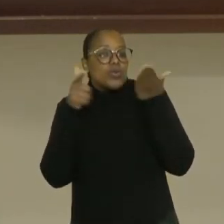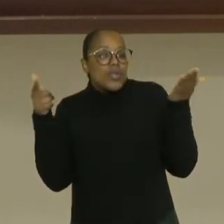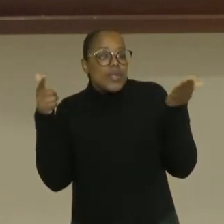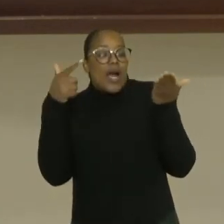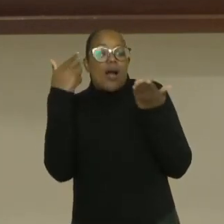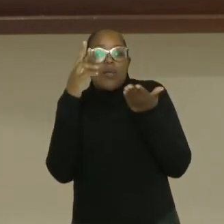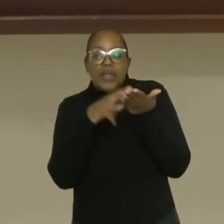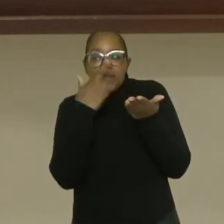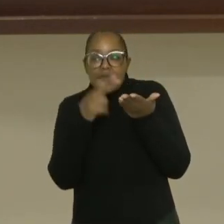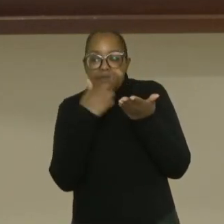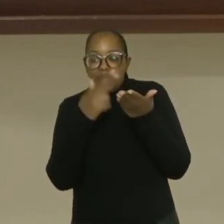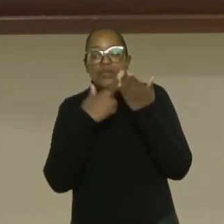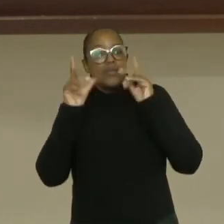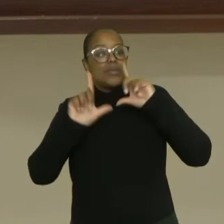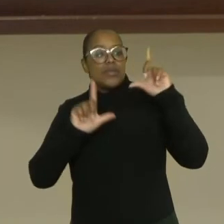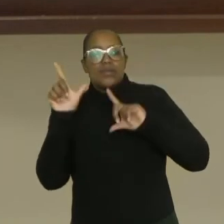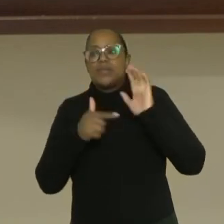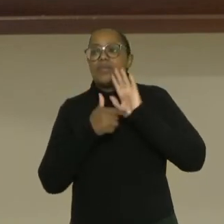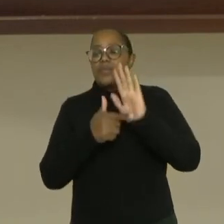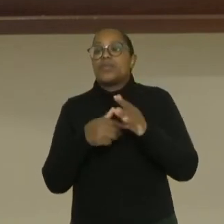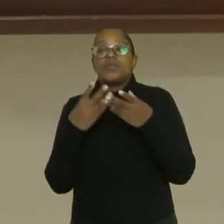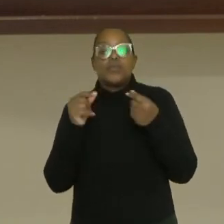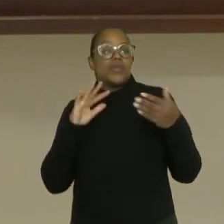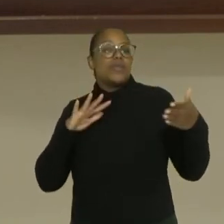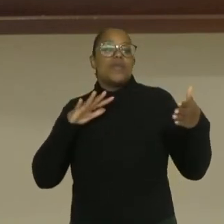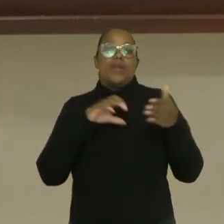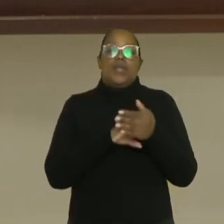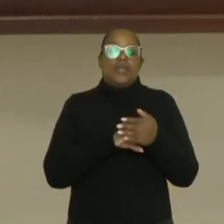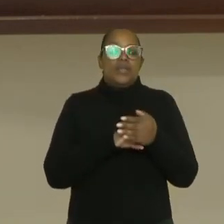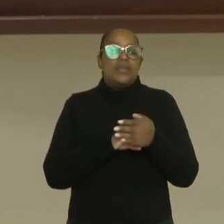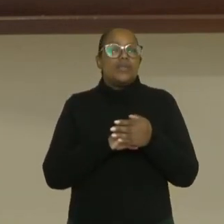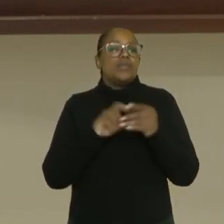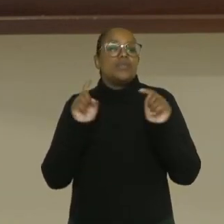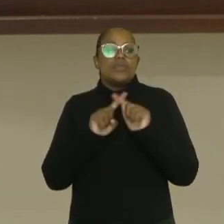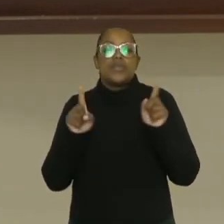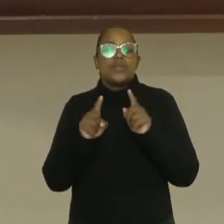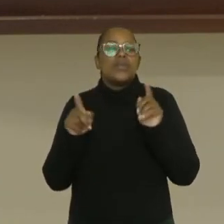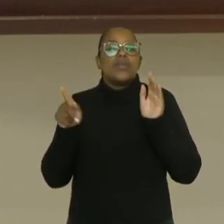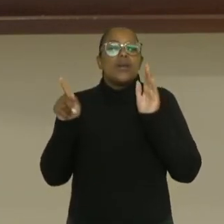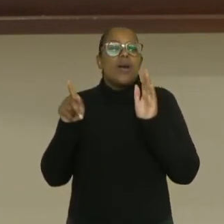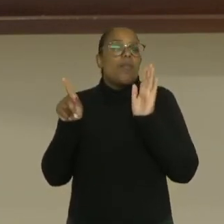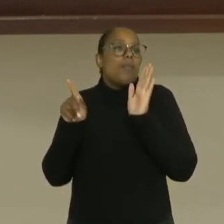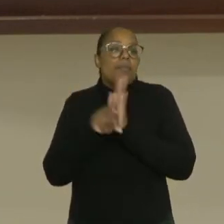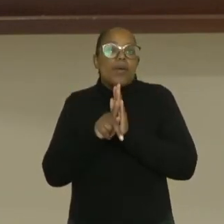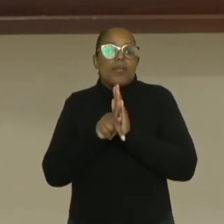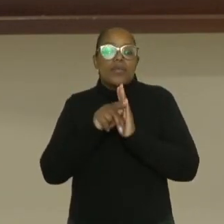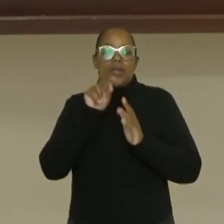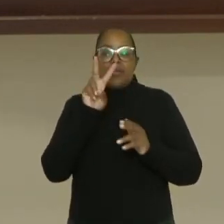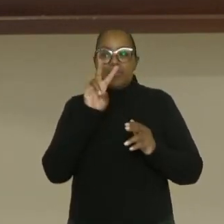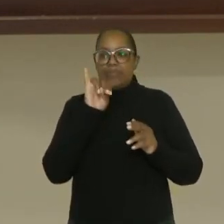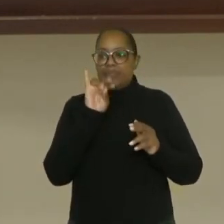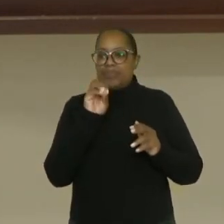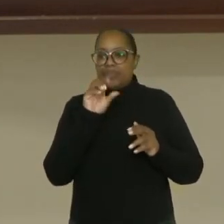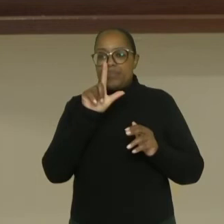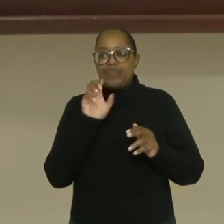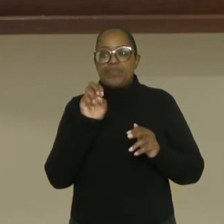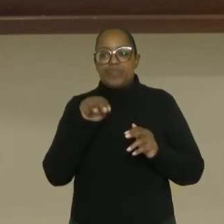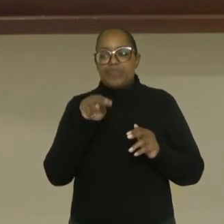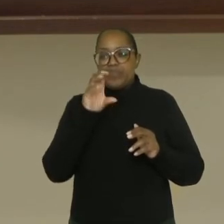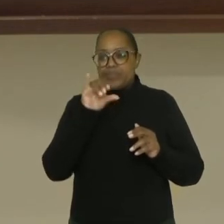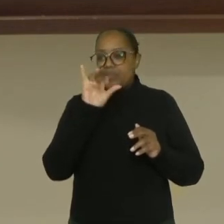classes dominantes. Então, a própria segregação que acontece é uma forma de violência. Essa